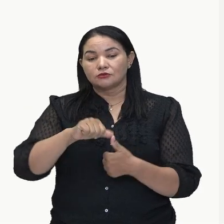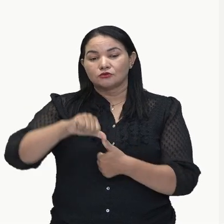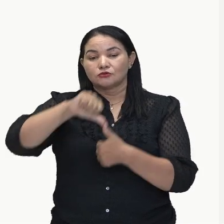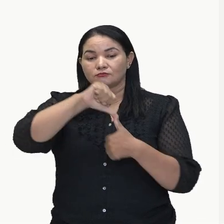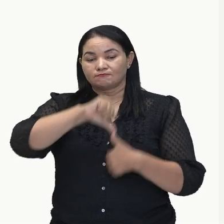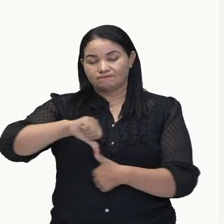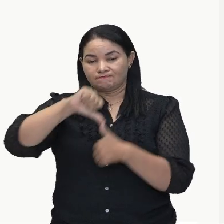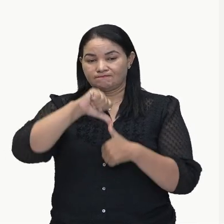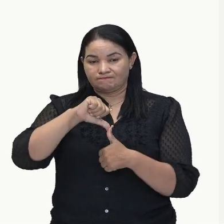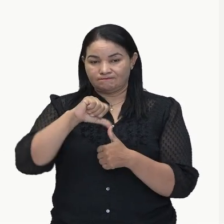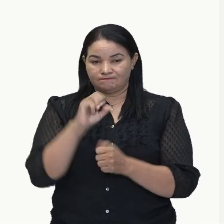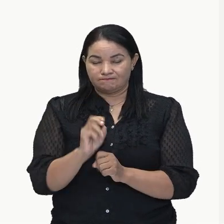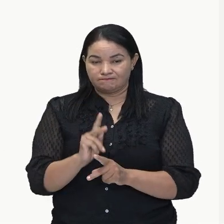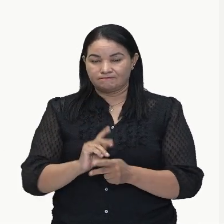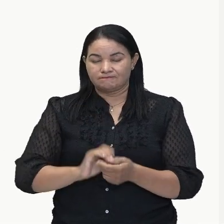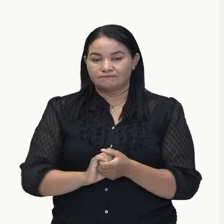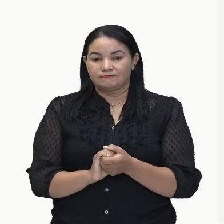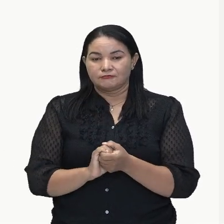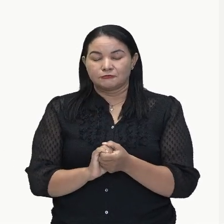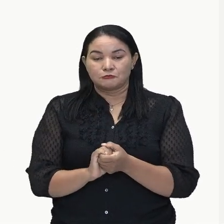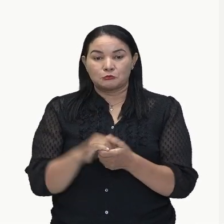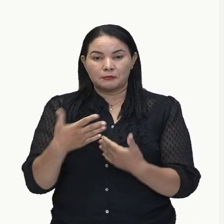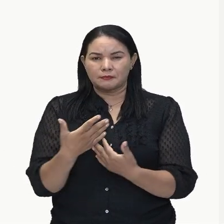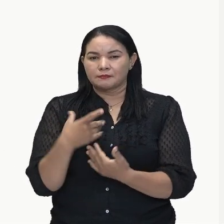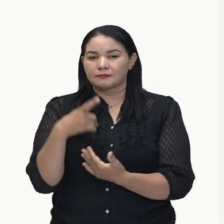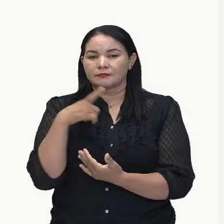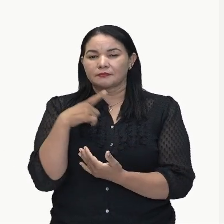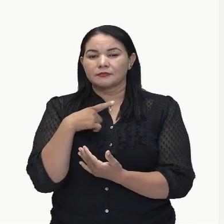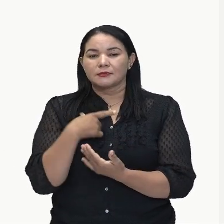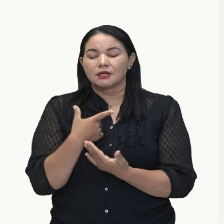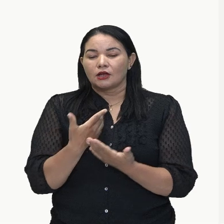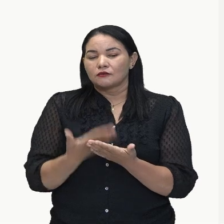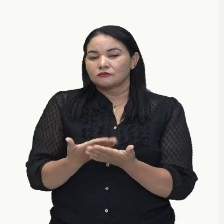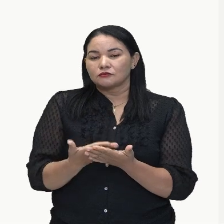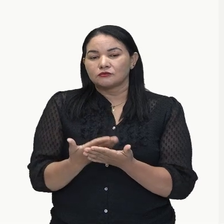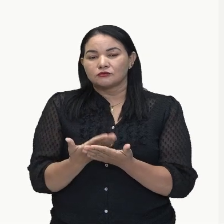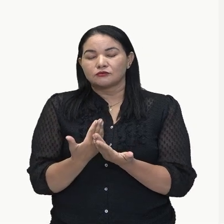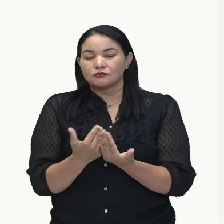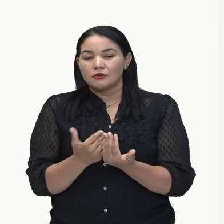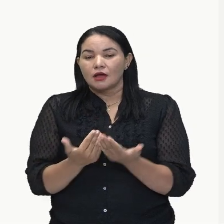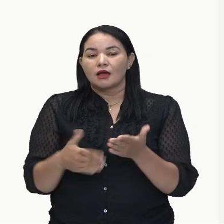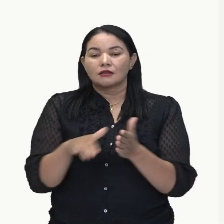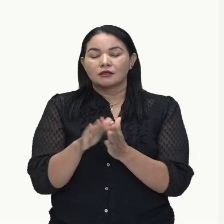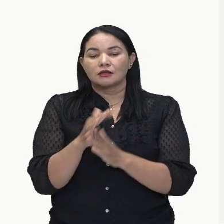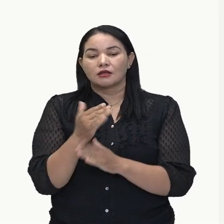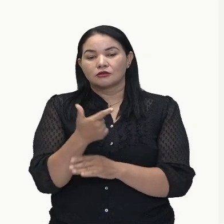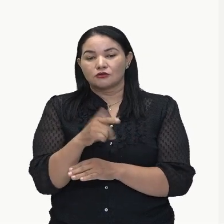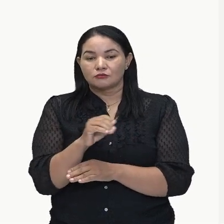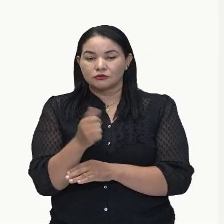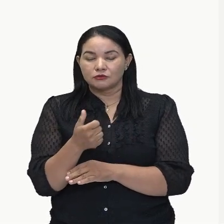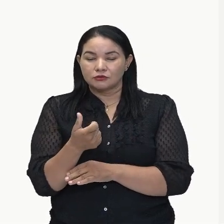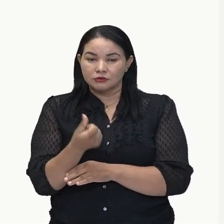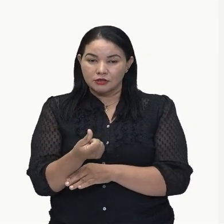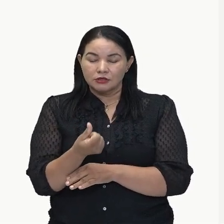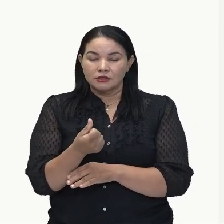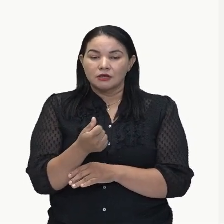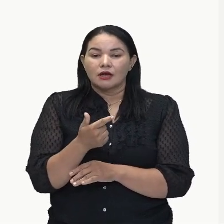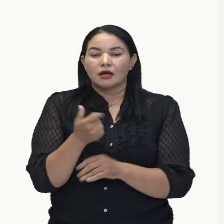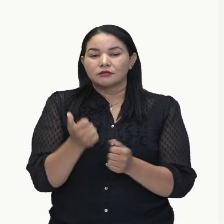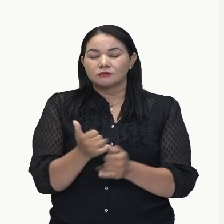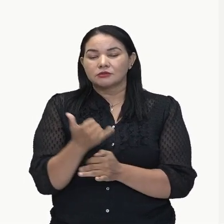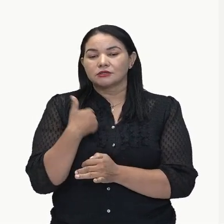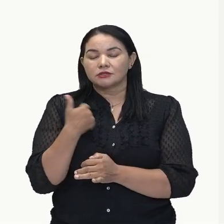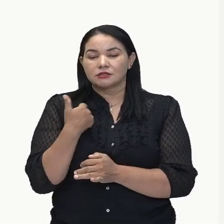tá? E o que se tem aí em estudos que até 2100, perto da metade das crianças do mundo, da idade aí